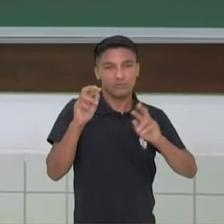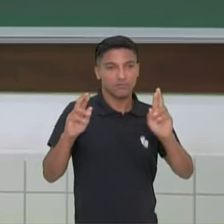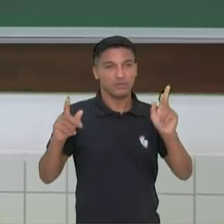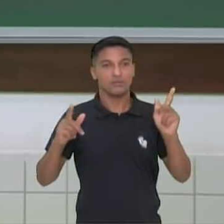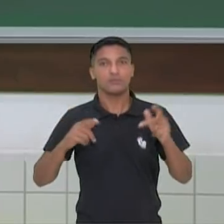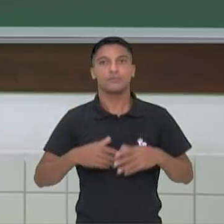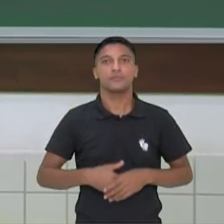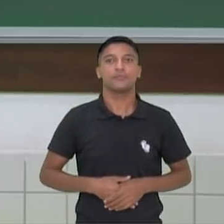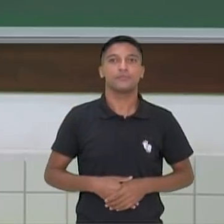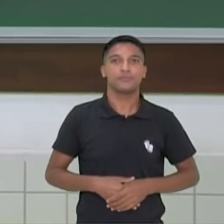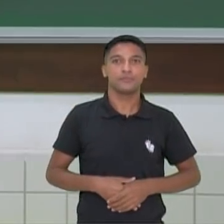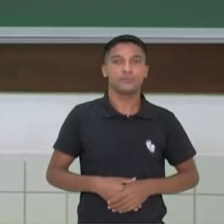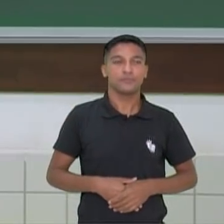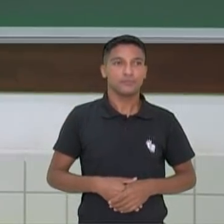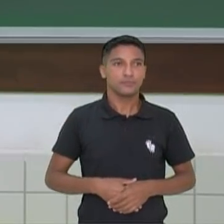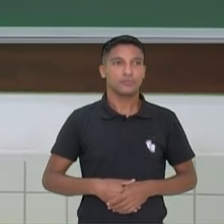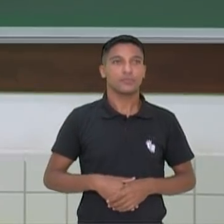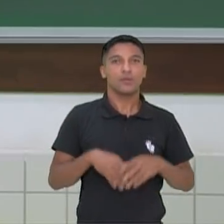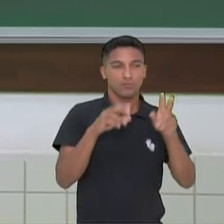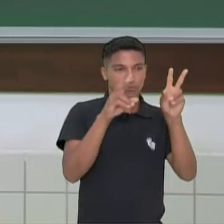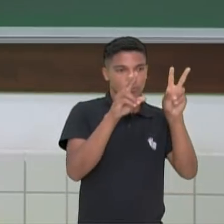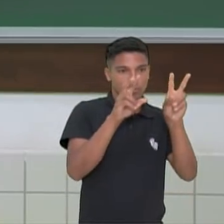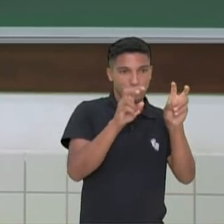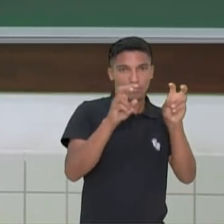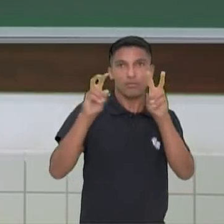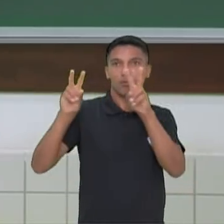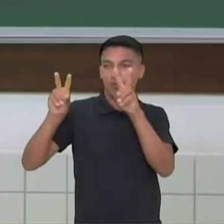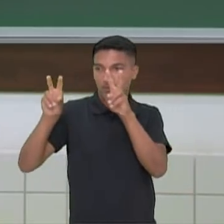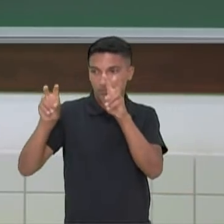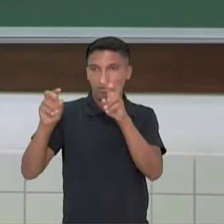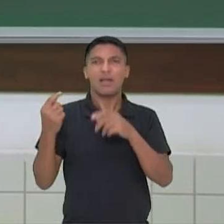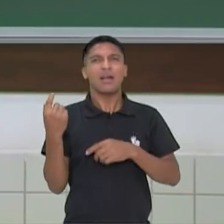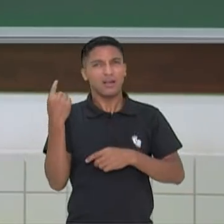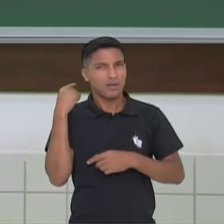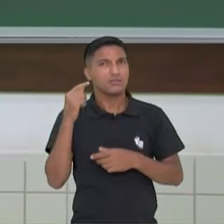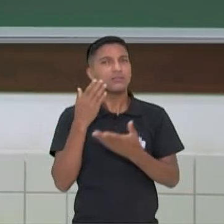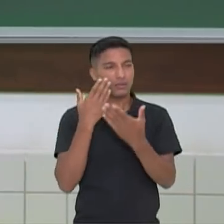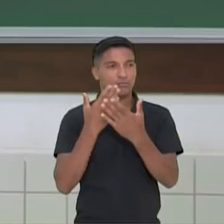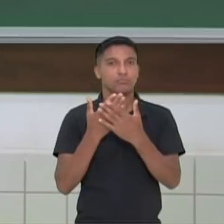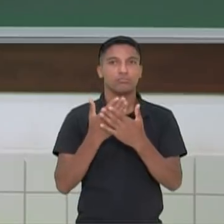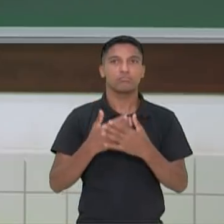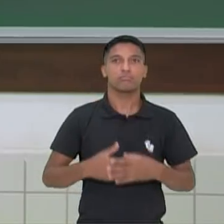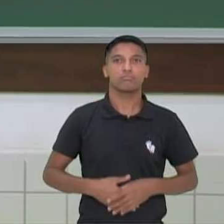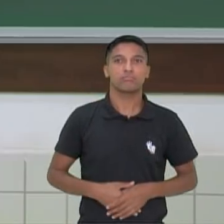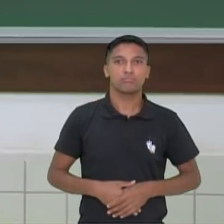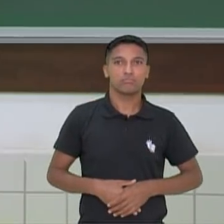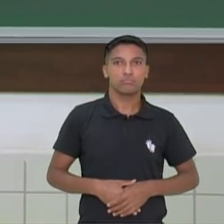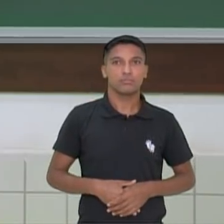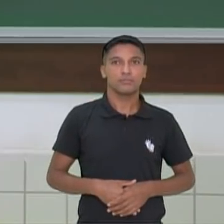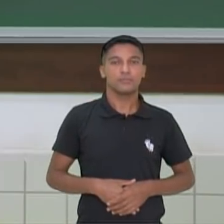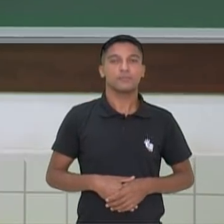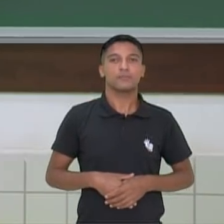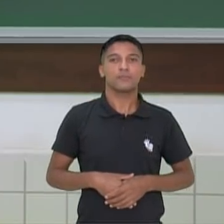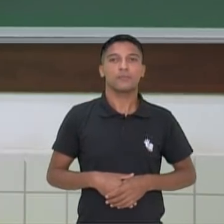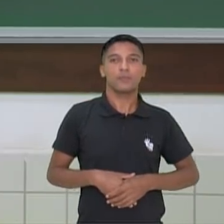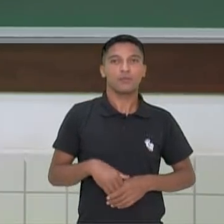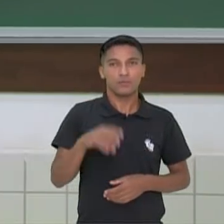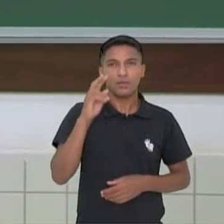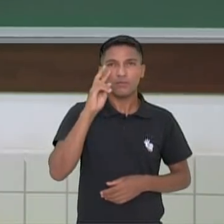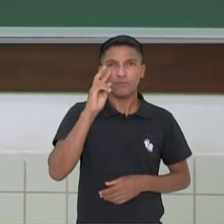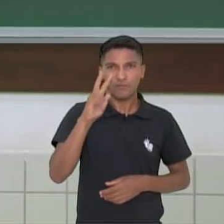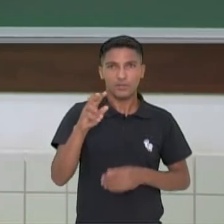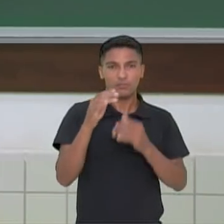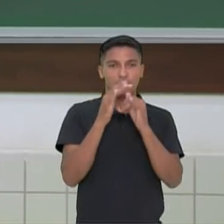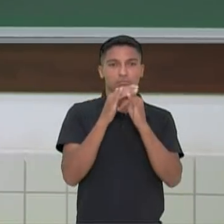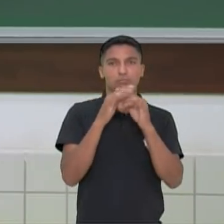estamos tratando aqui na nossa aula. Inclusive, já falamos do Karatê e agora vimos o Aikido, ok? Vale a pena vocês darem uma olhada